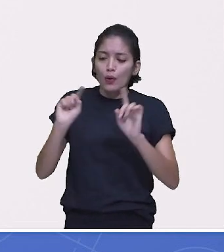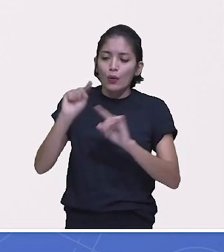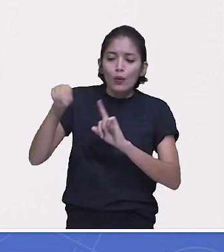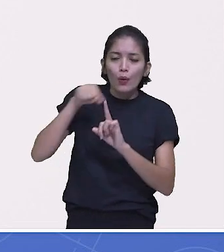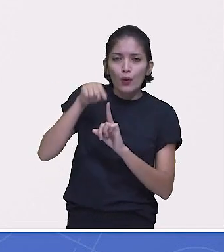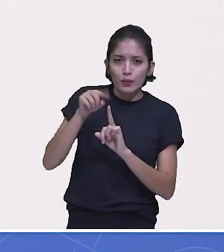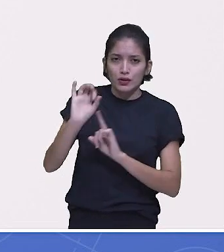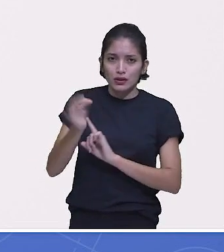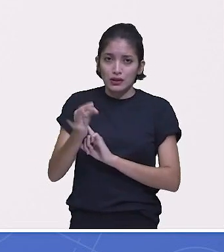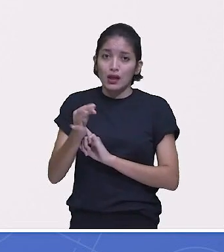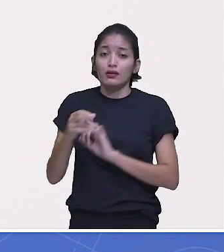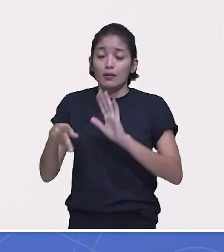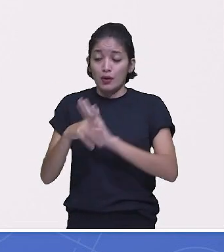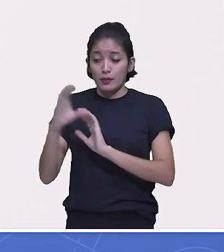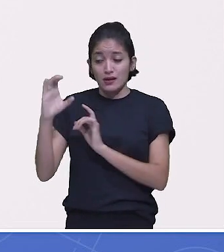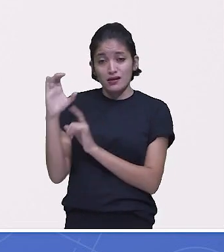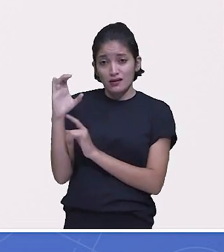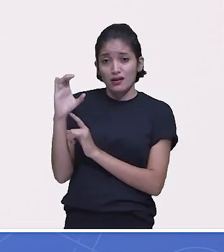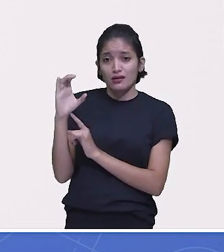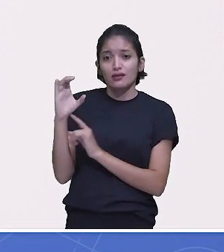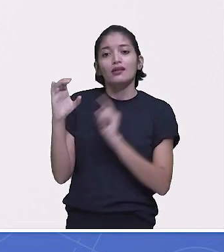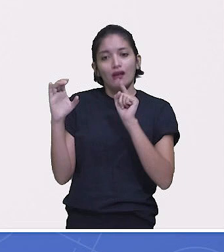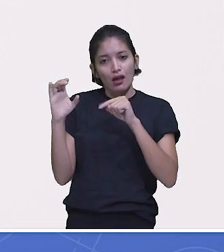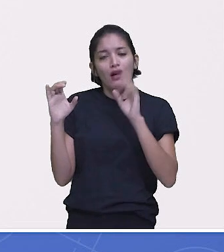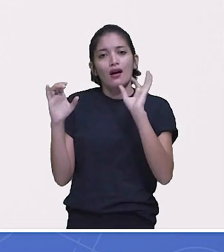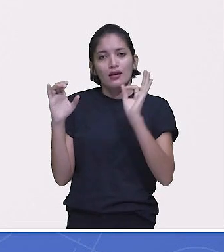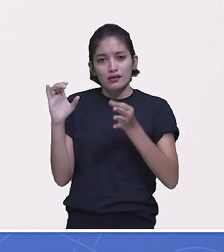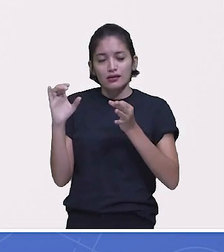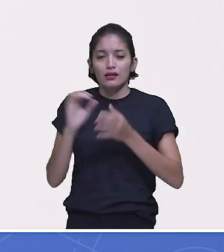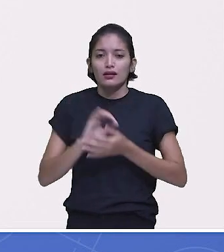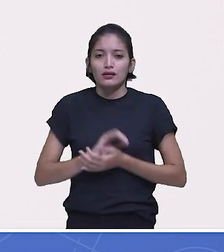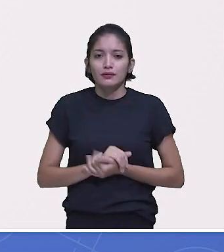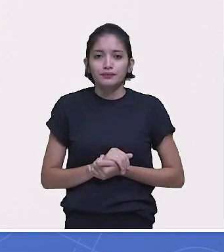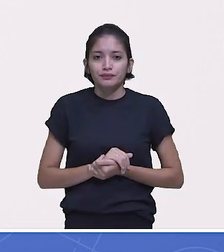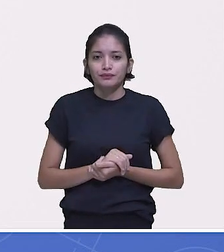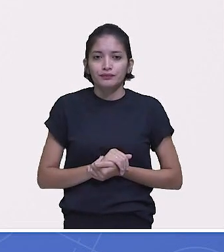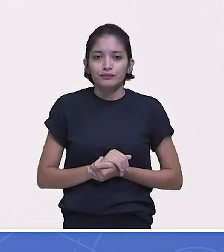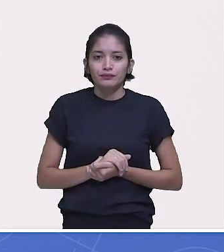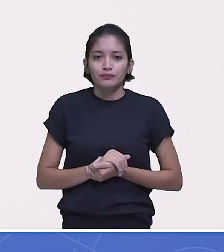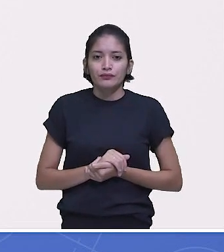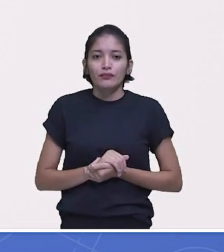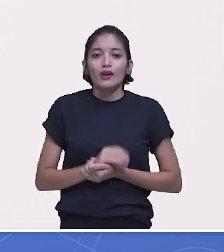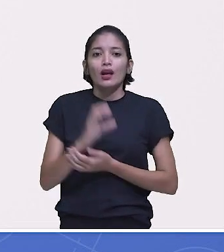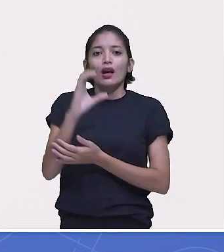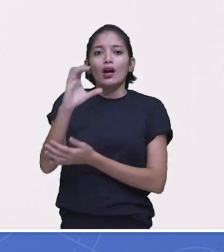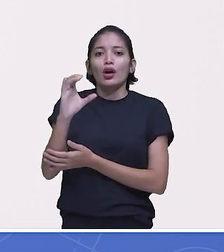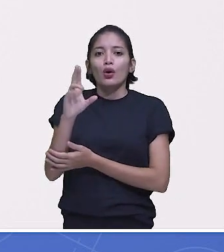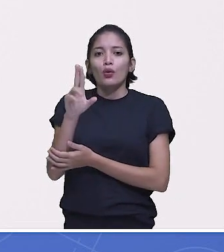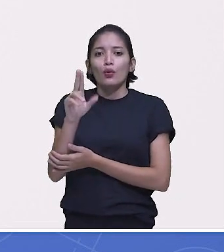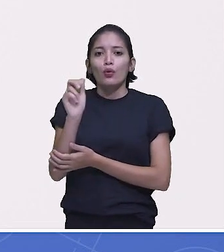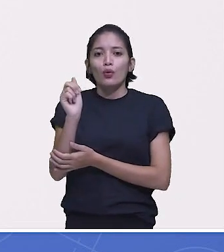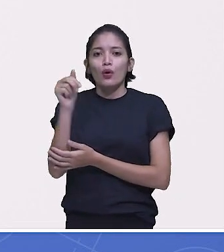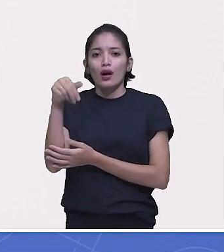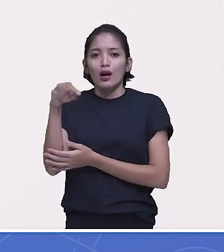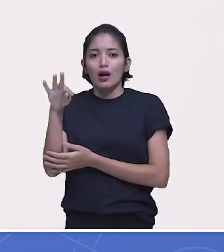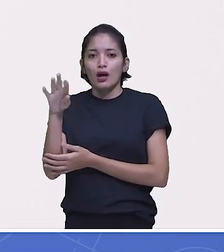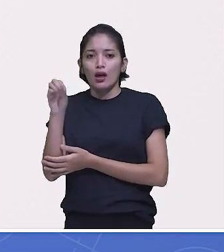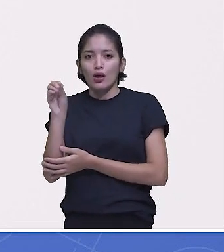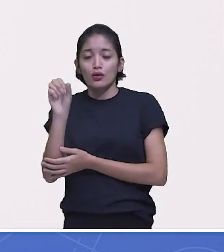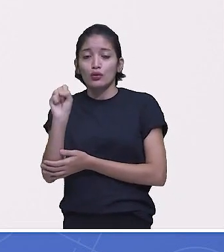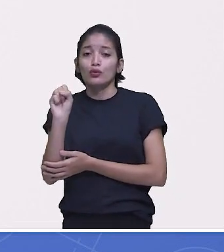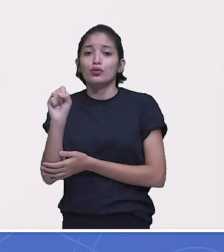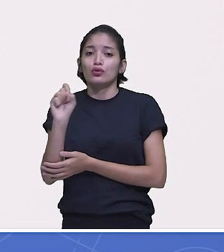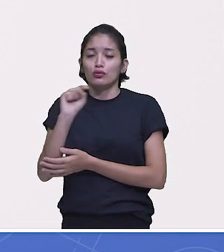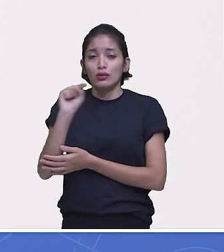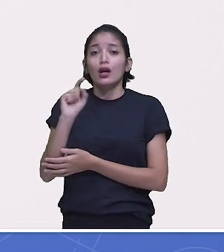alternativa C. Essa é que é a correta. Vamos ver. Quantos? Quando é que nós usamos quantos? Para saber a quantidade.